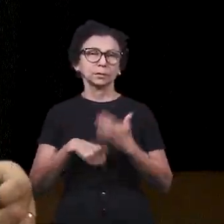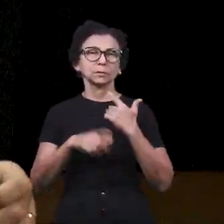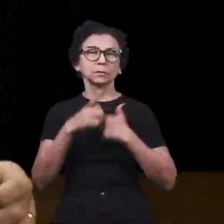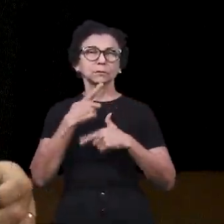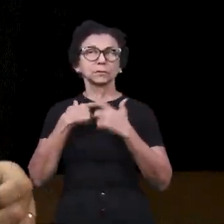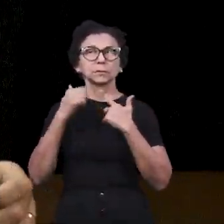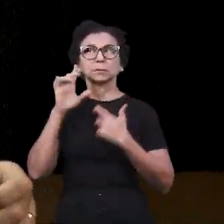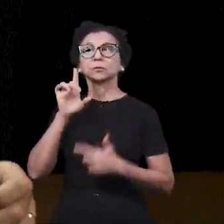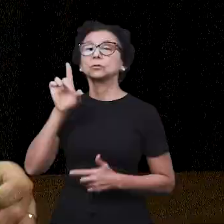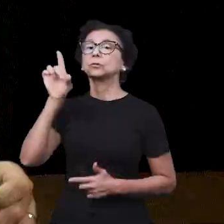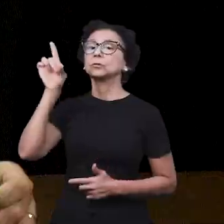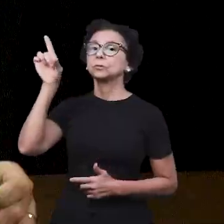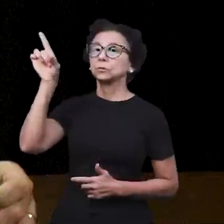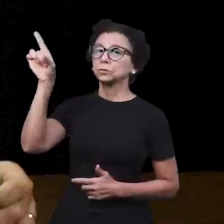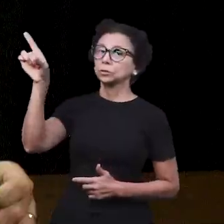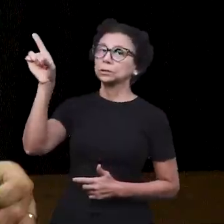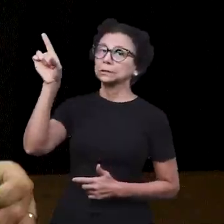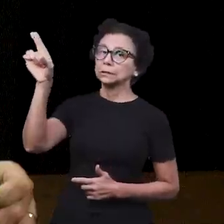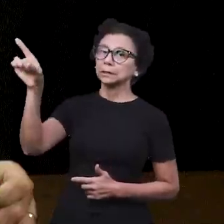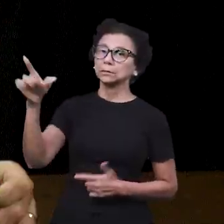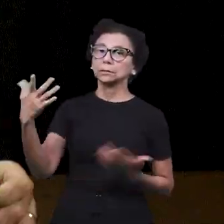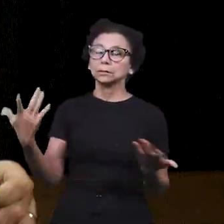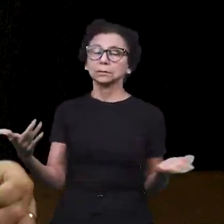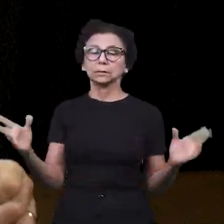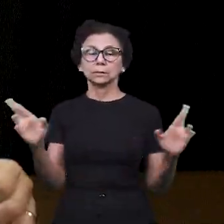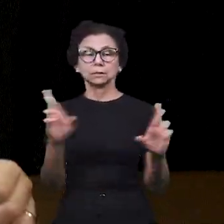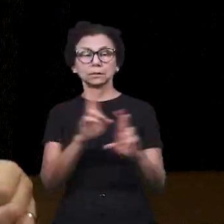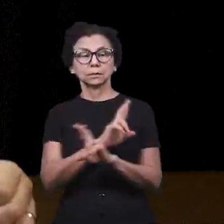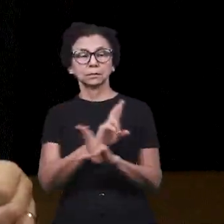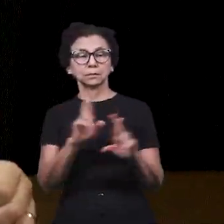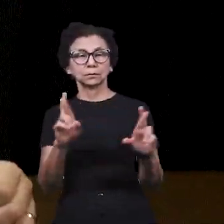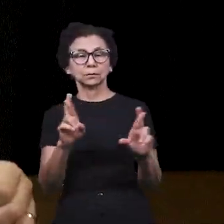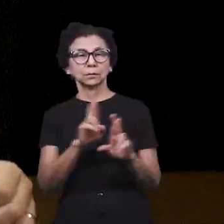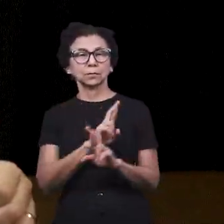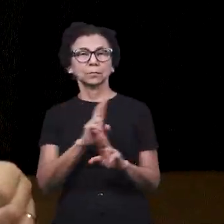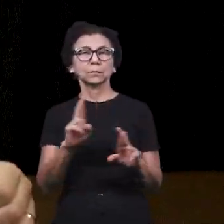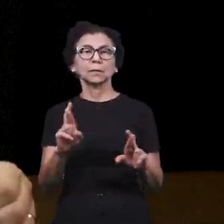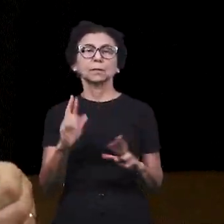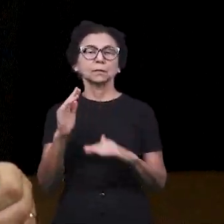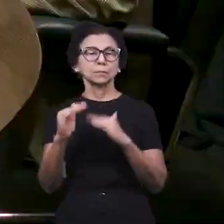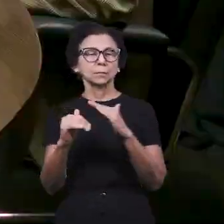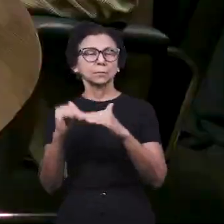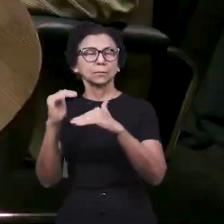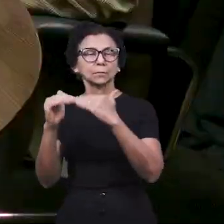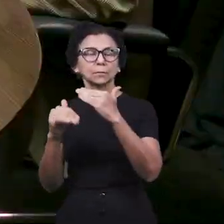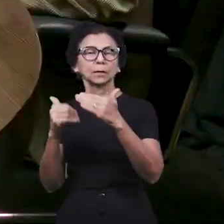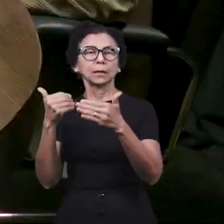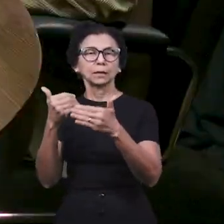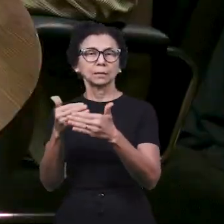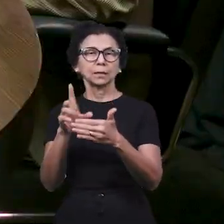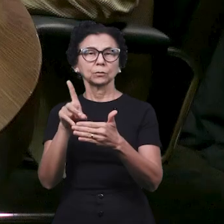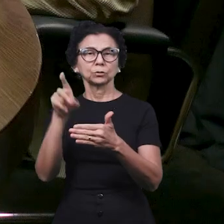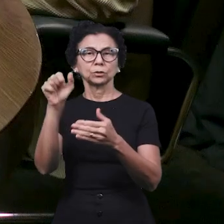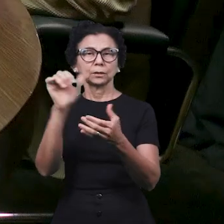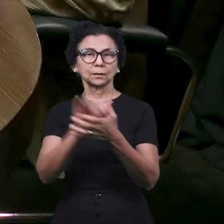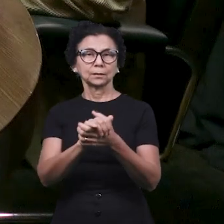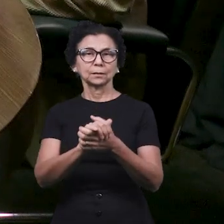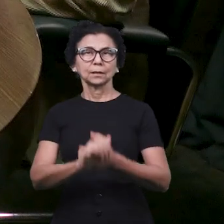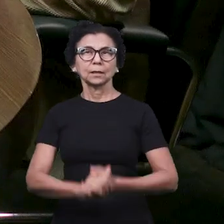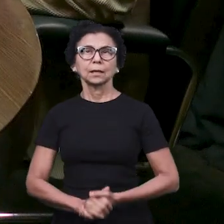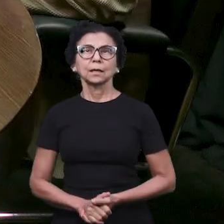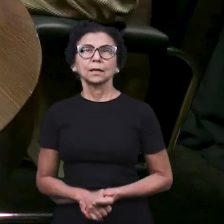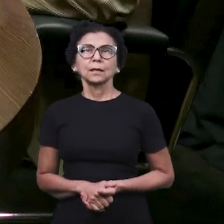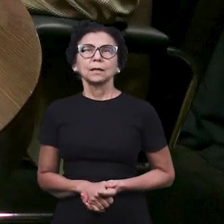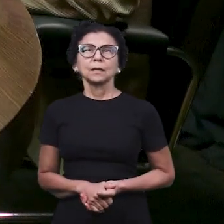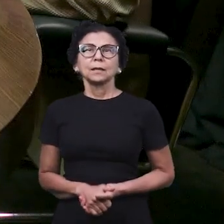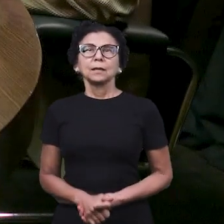vida dos jovens. E aí esse relacionamento ele vai evoluindo a cada dia até chegar ao Isso. casamento. É assim, Com pastor?